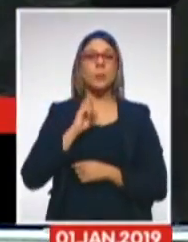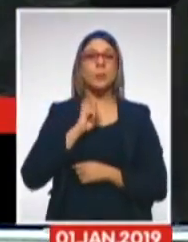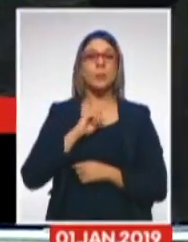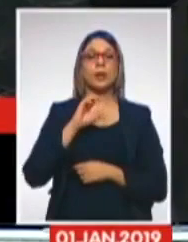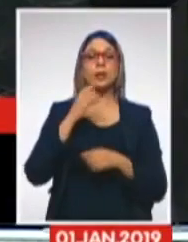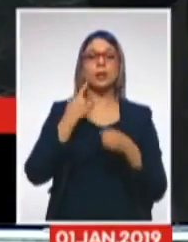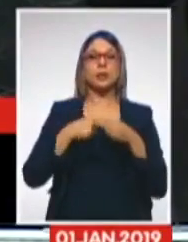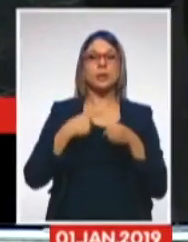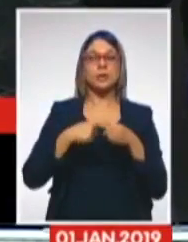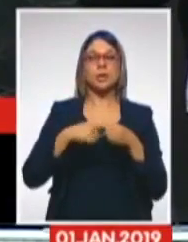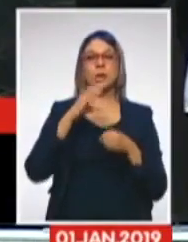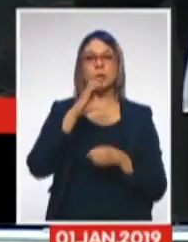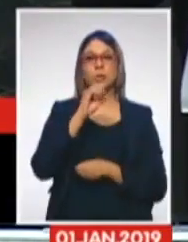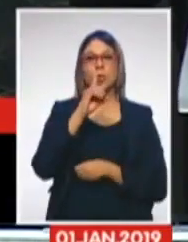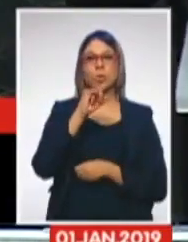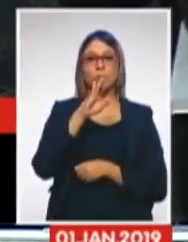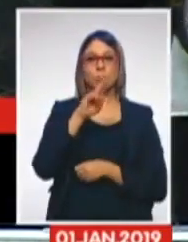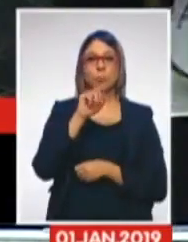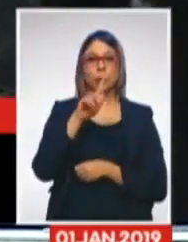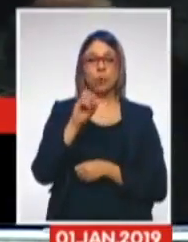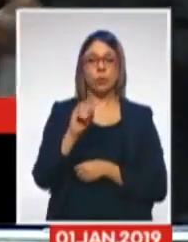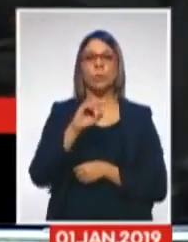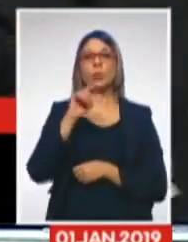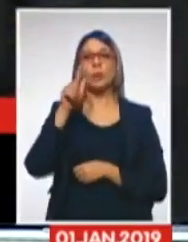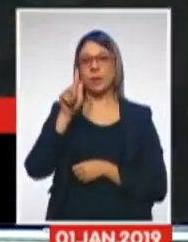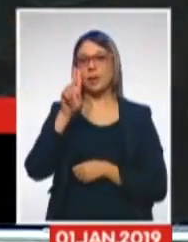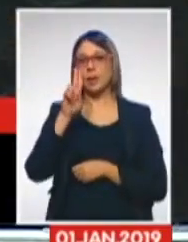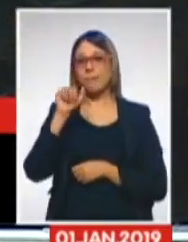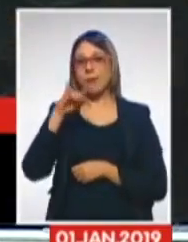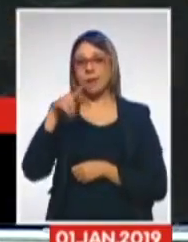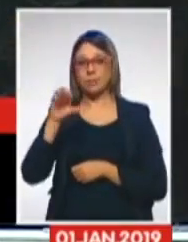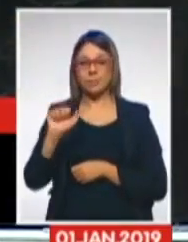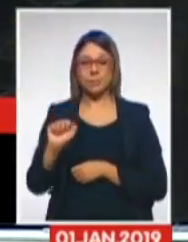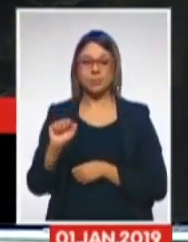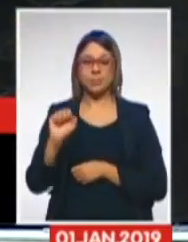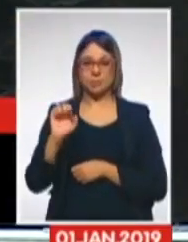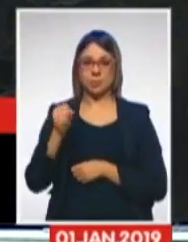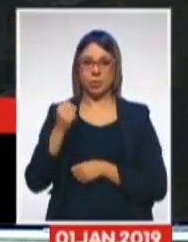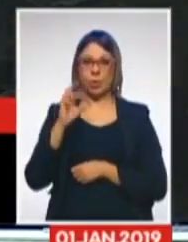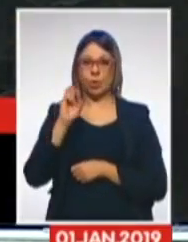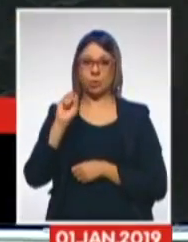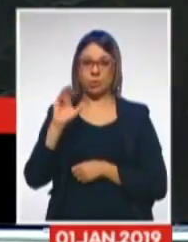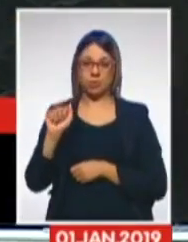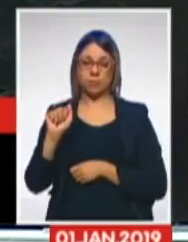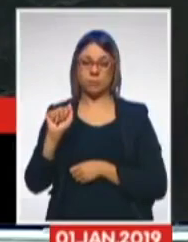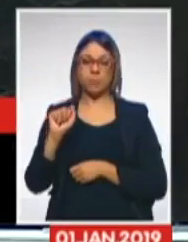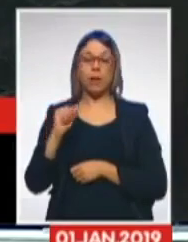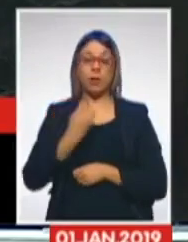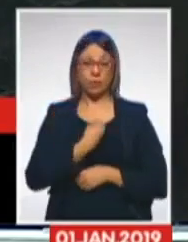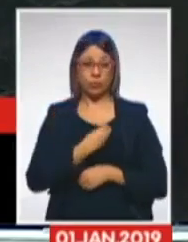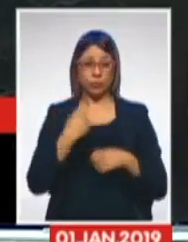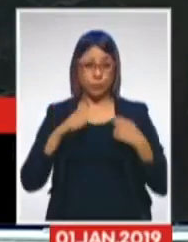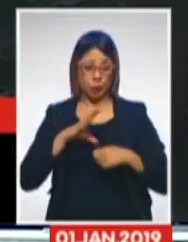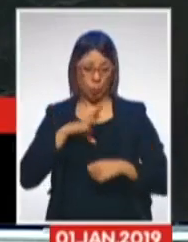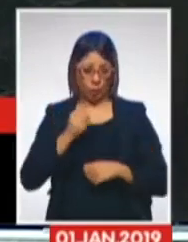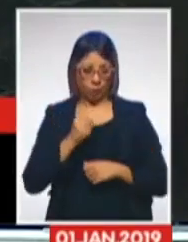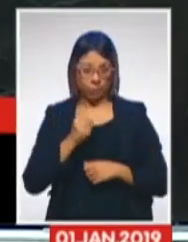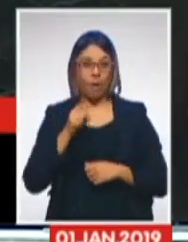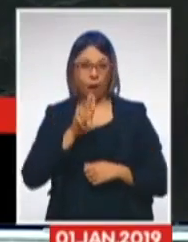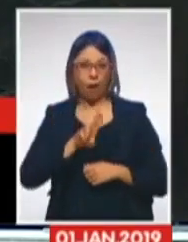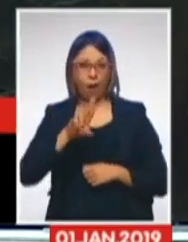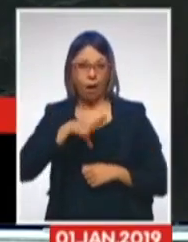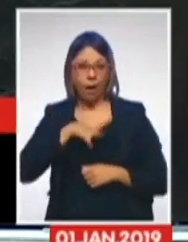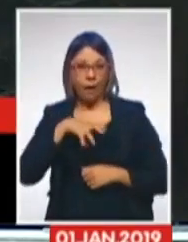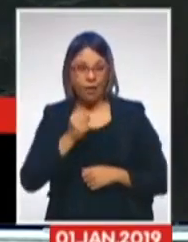Cordisburgo, Guimarães Rosa, a vida exige coragem, e é com esta coragem que enfrentaremos